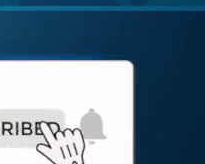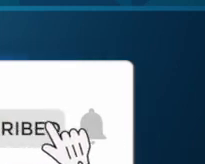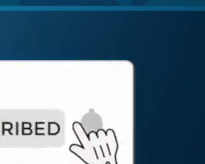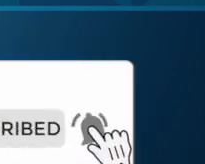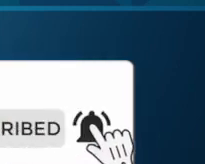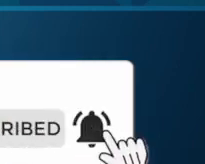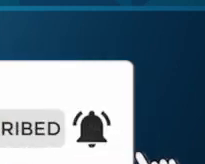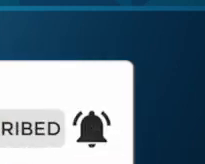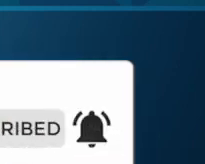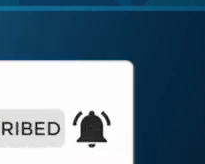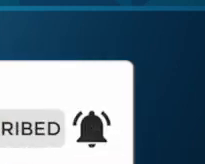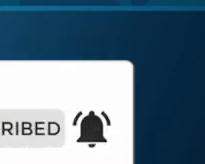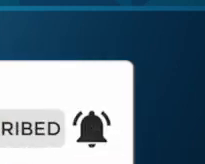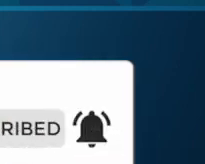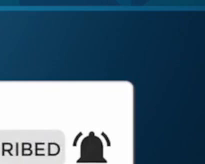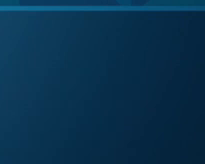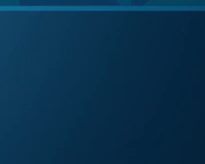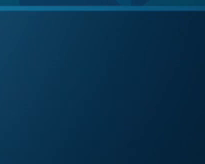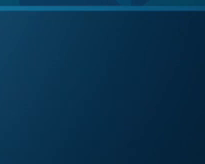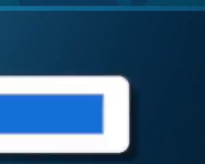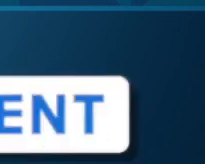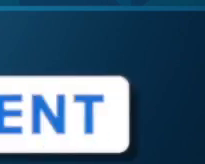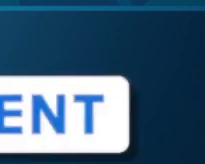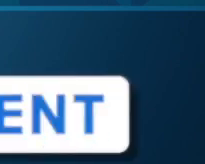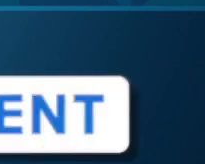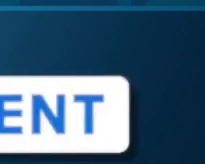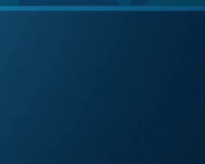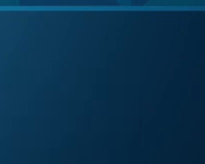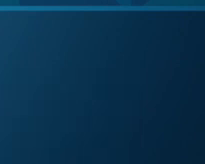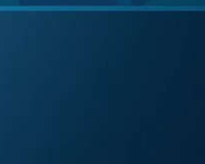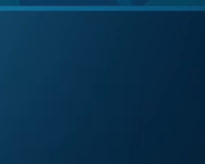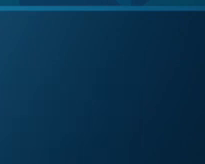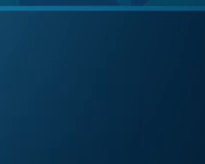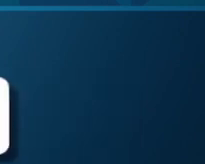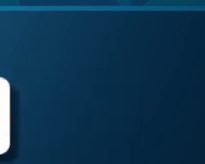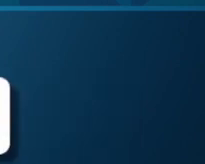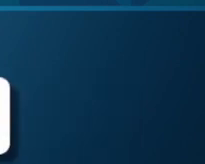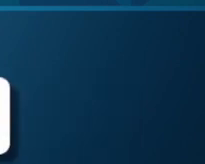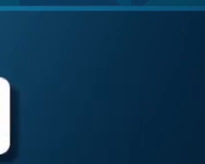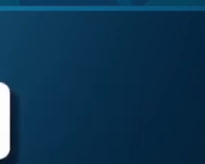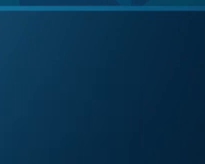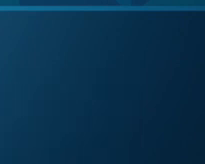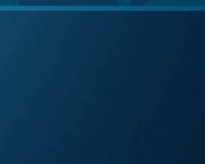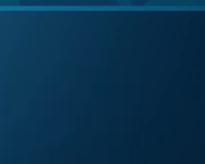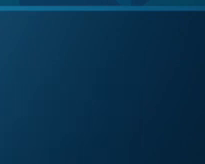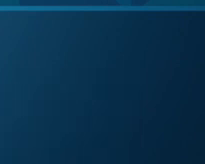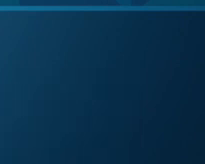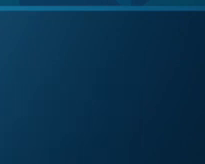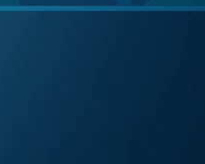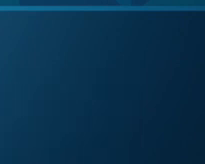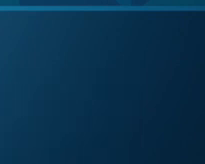RTTL, hanehang butão notificação. Fo comentário no fahetutang ba media social Siraseluk.